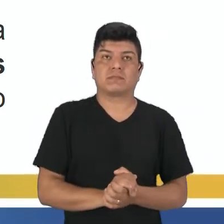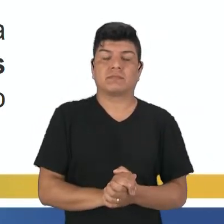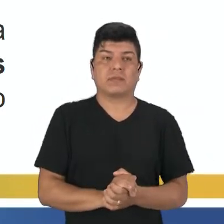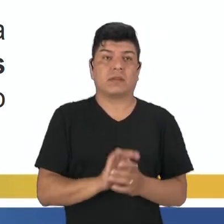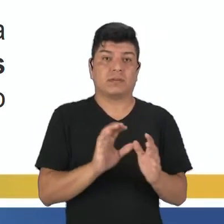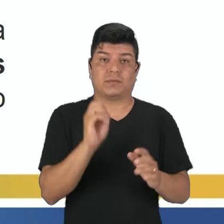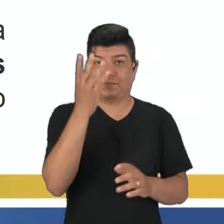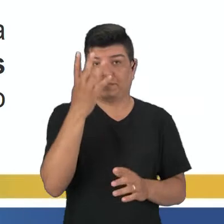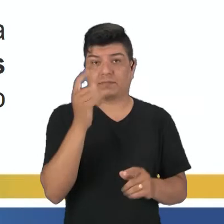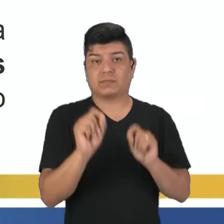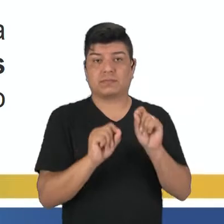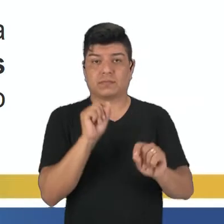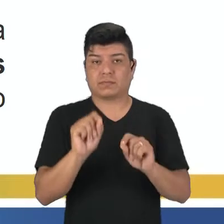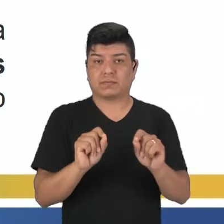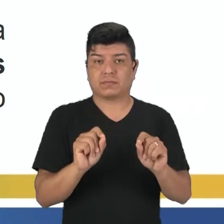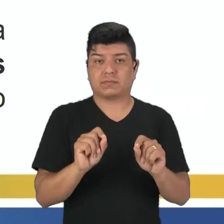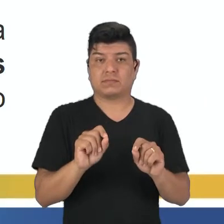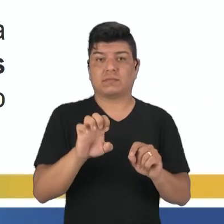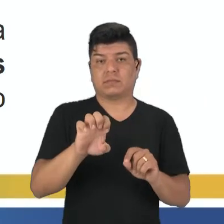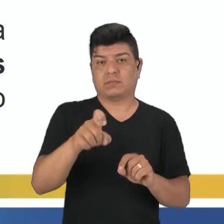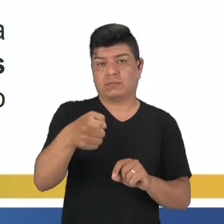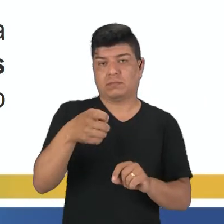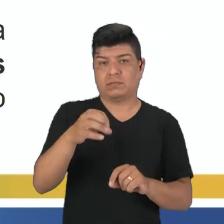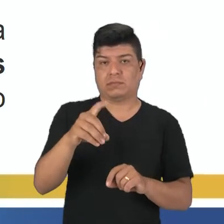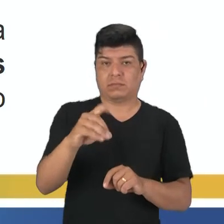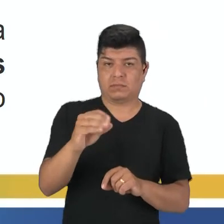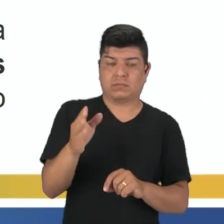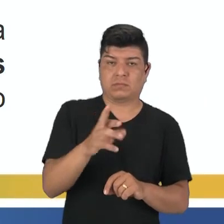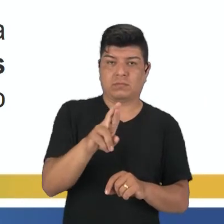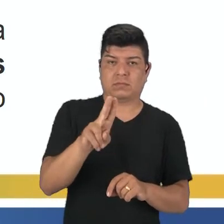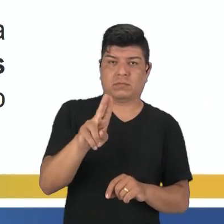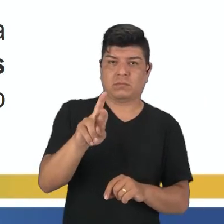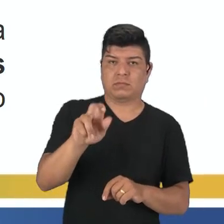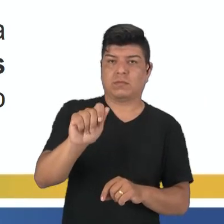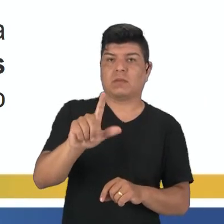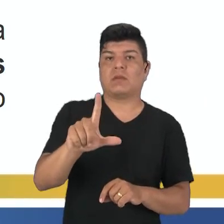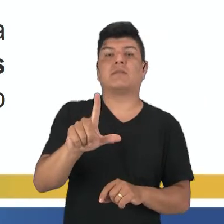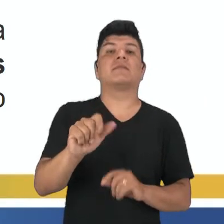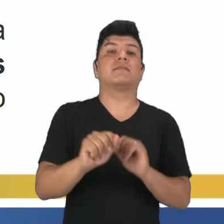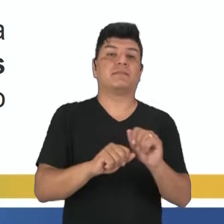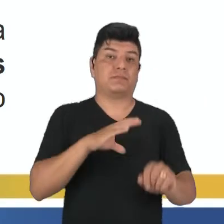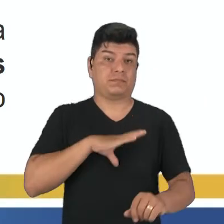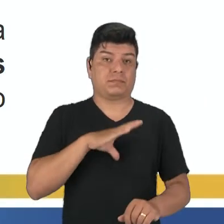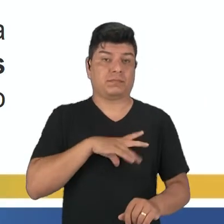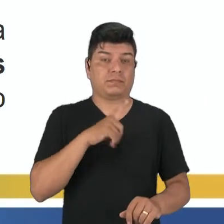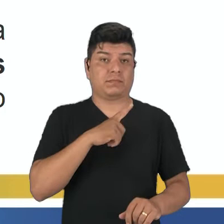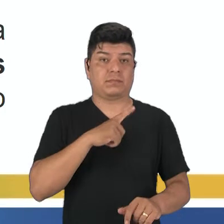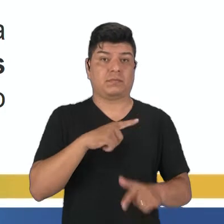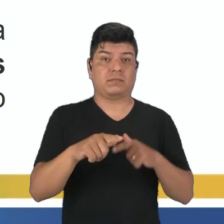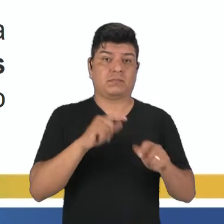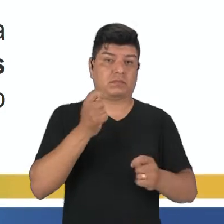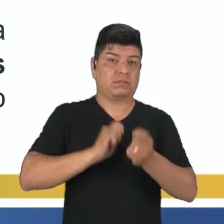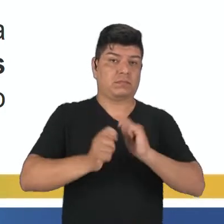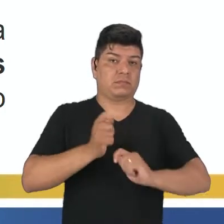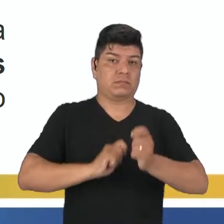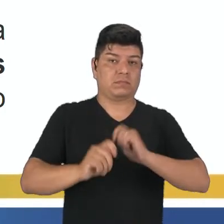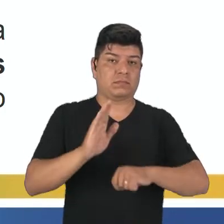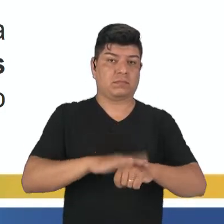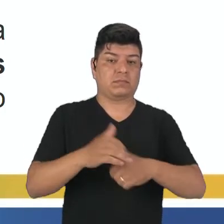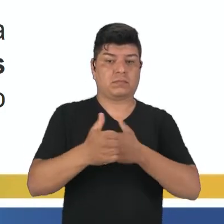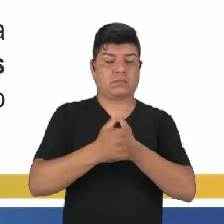Esse fenômeno é chamado de êxodo rural. Os centros urbanos que tiveram atividades econômicas